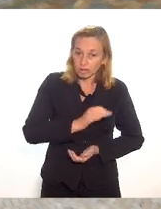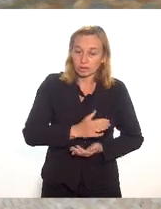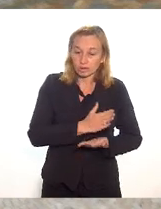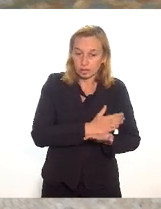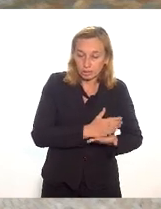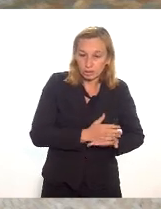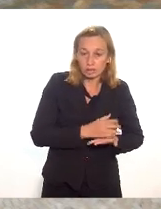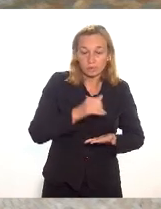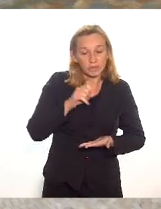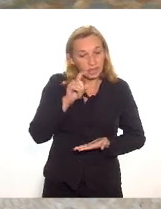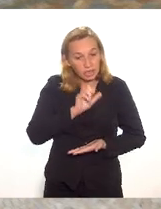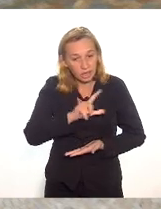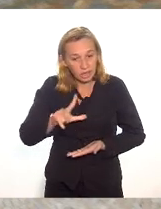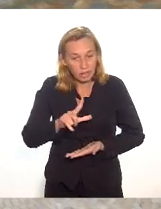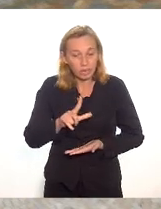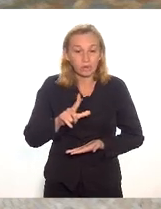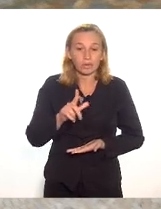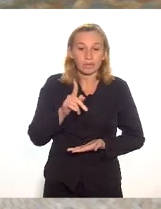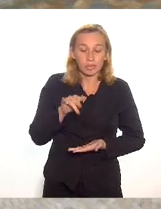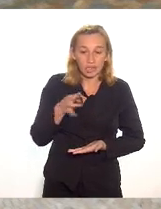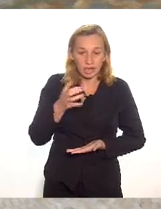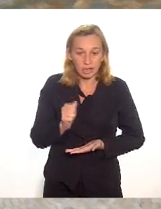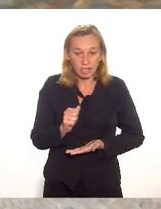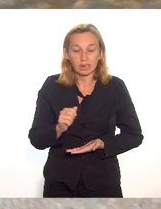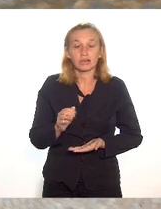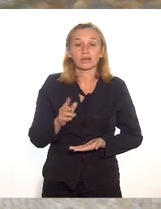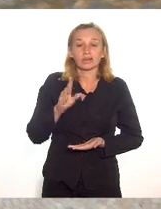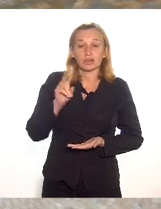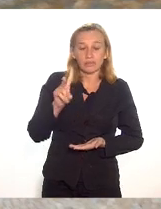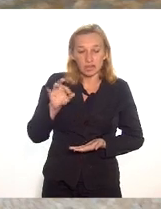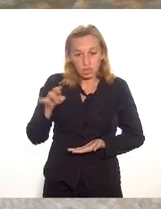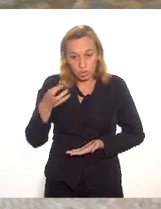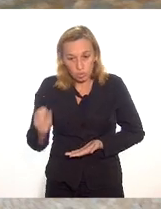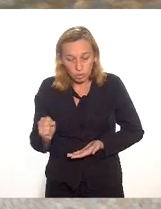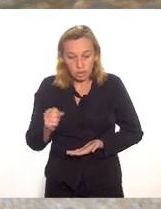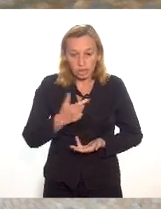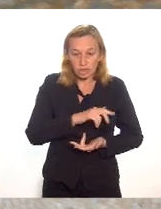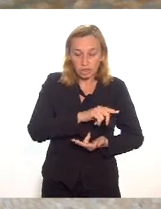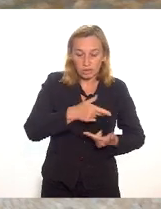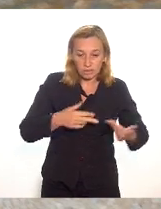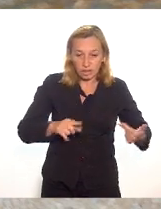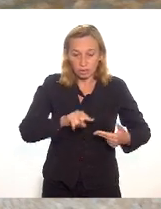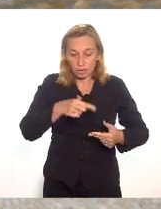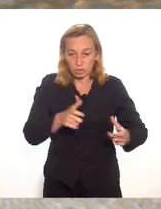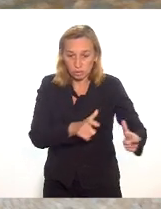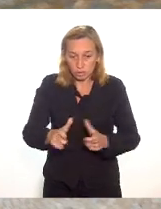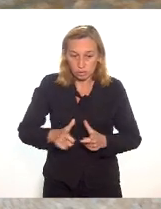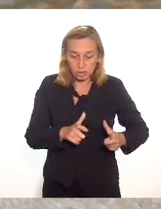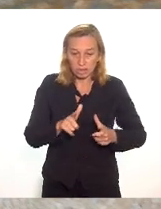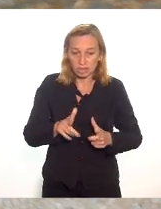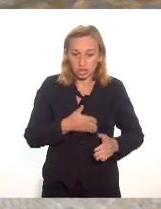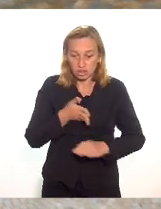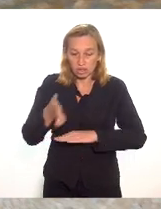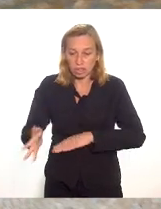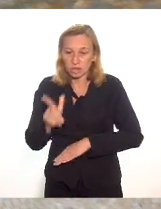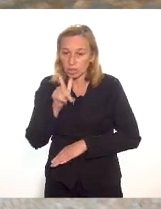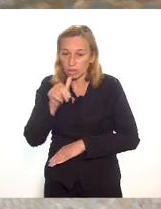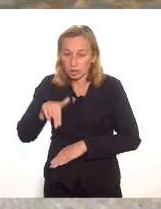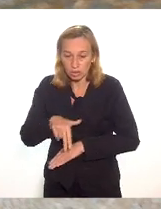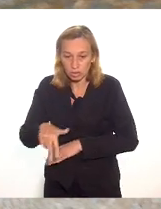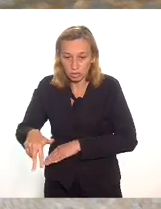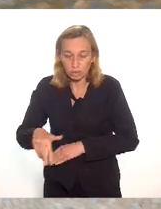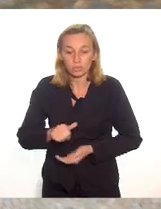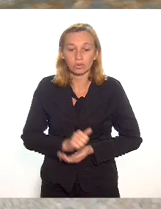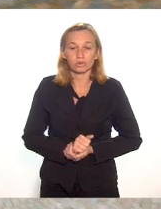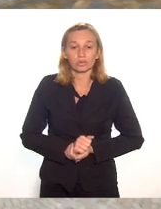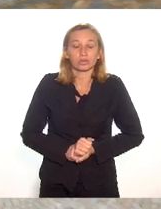Miguel Pereira, de Vassouras, de Partido Alferes, passava em Andrade Pinto, indo para Rio das Flores, para ir para Betins,